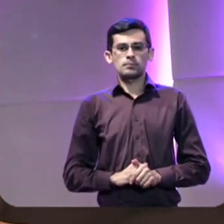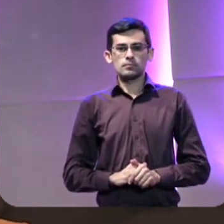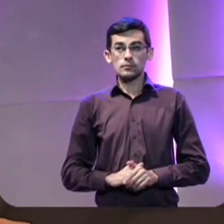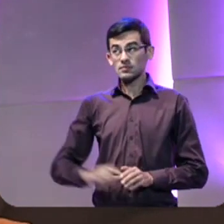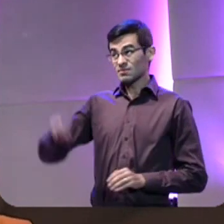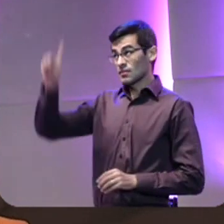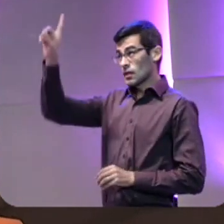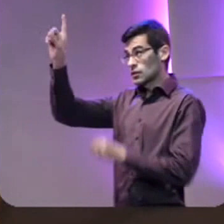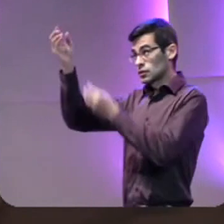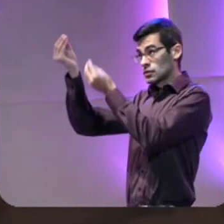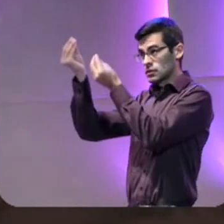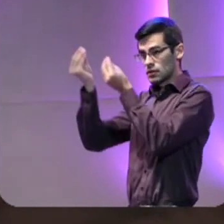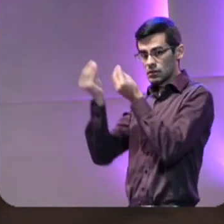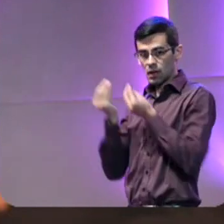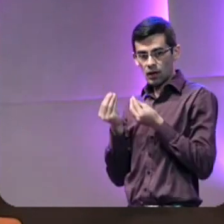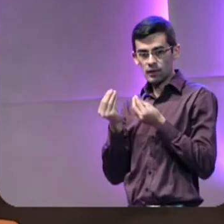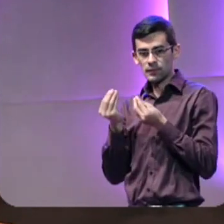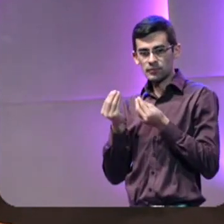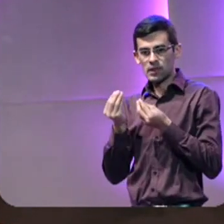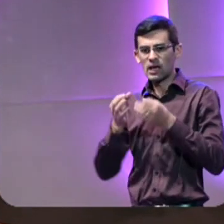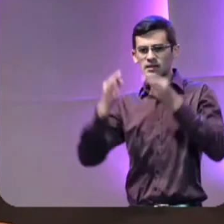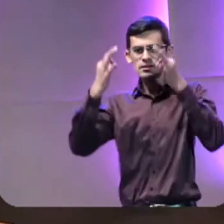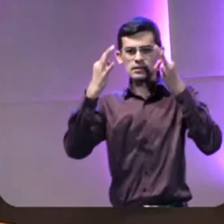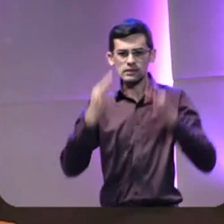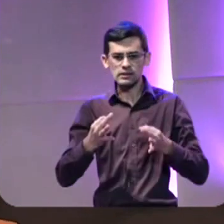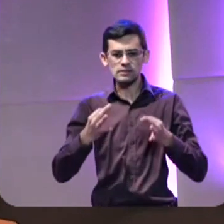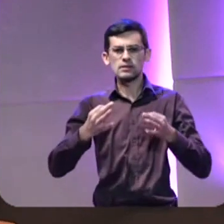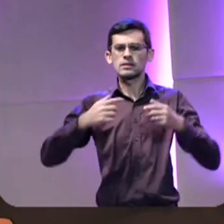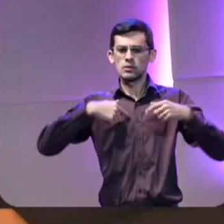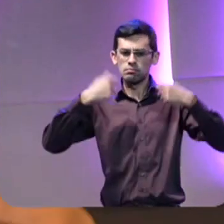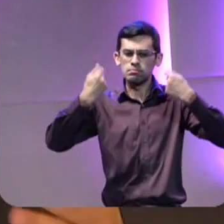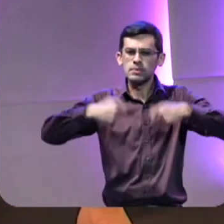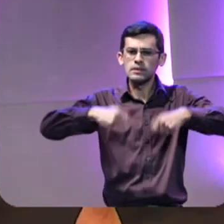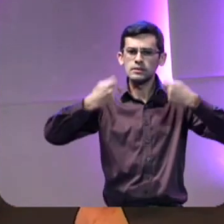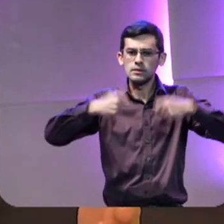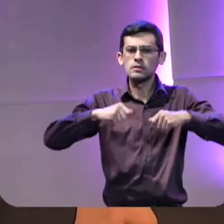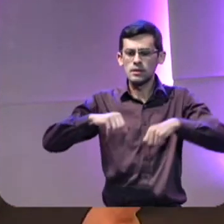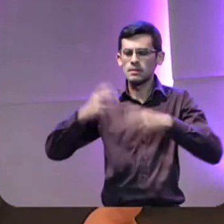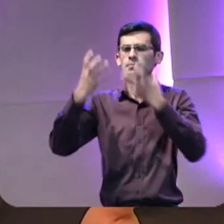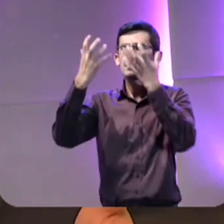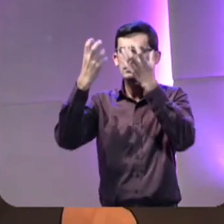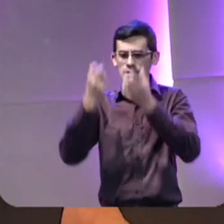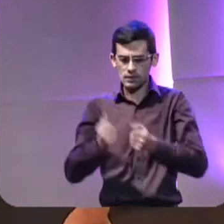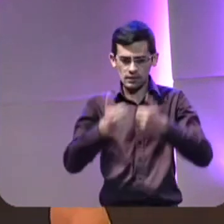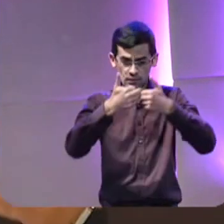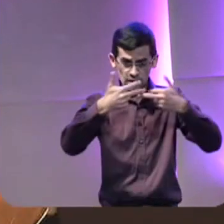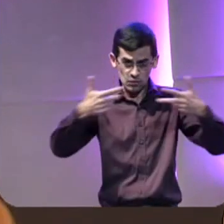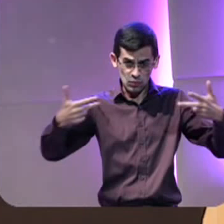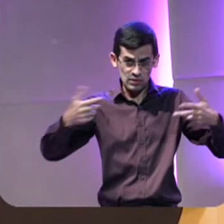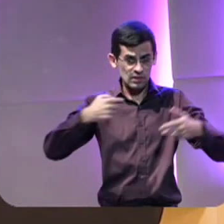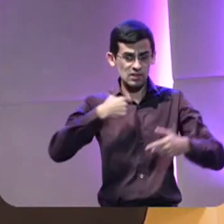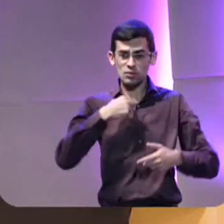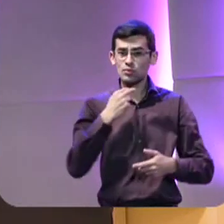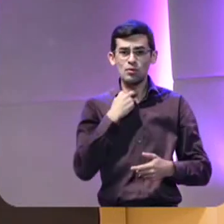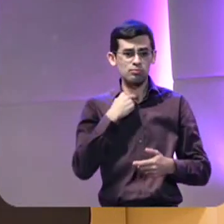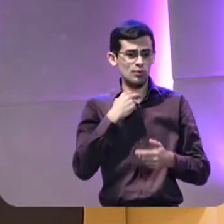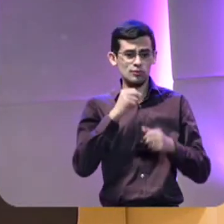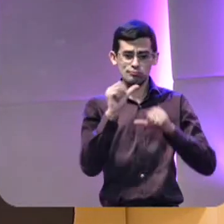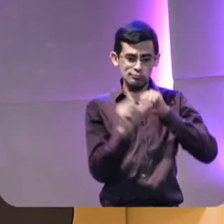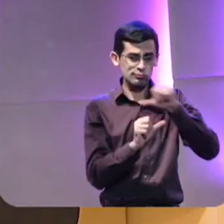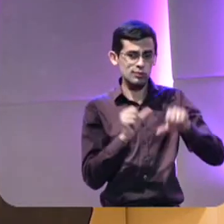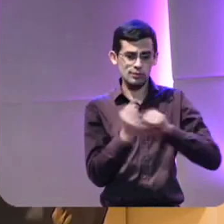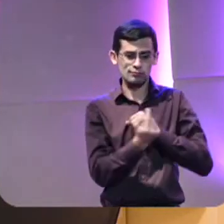Concede-me, Senhor, a serenidade necessária para aceitar as coisas que eu não posso